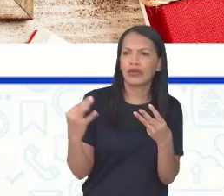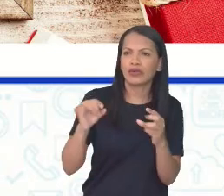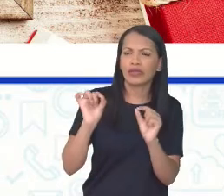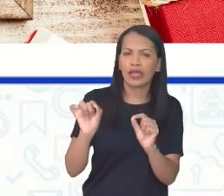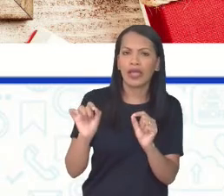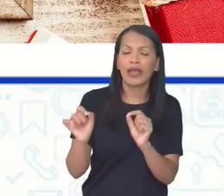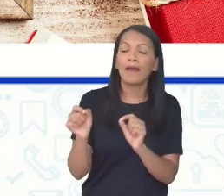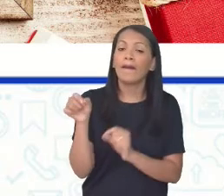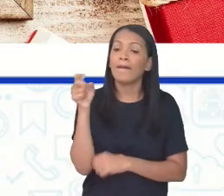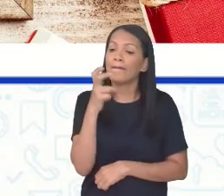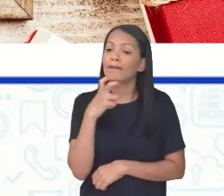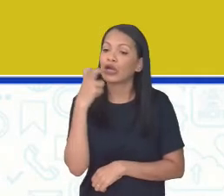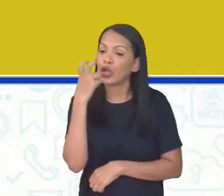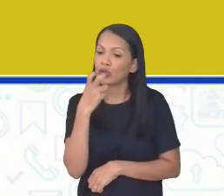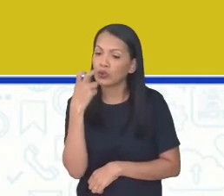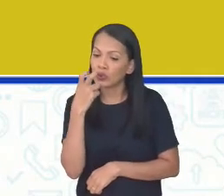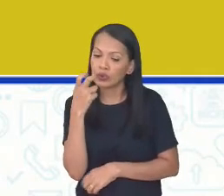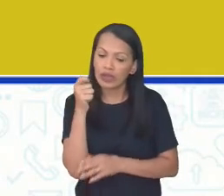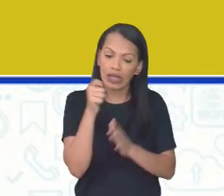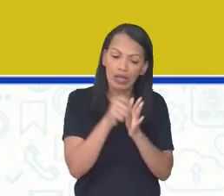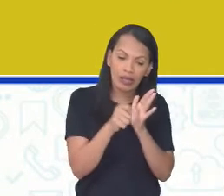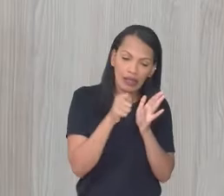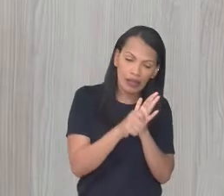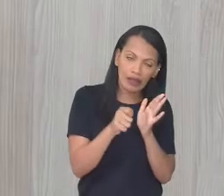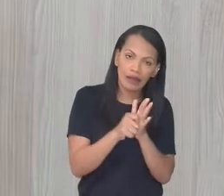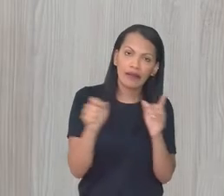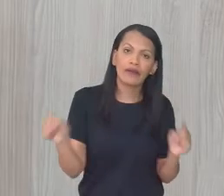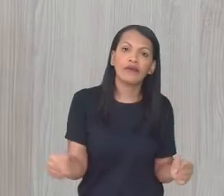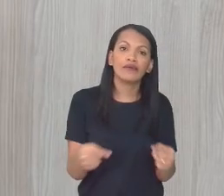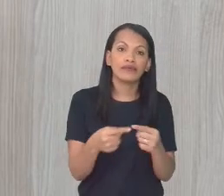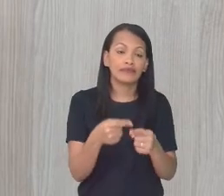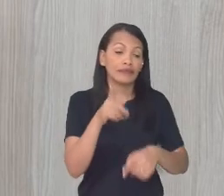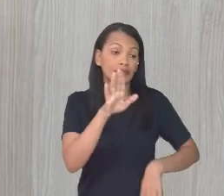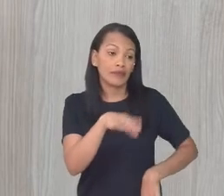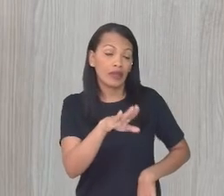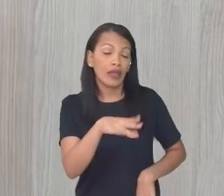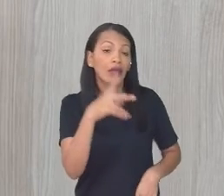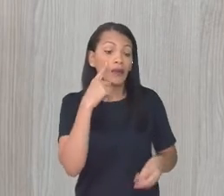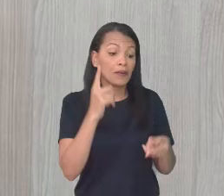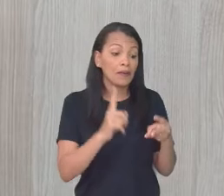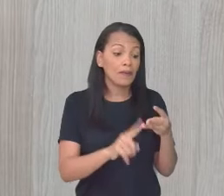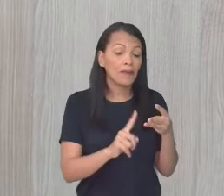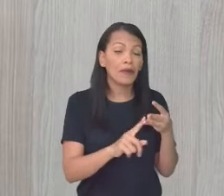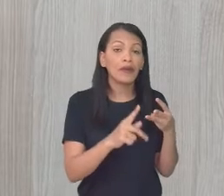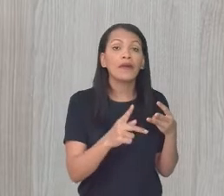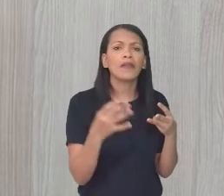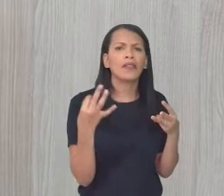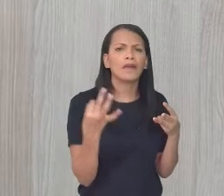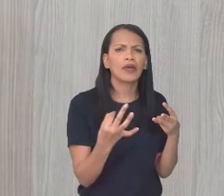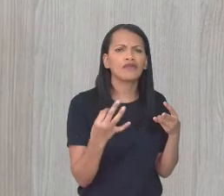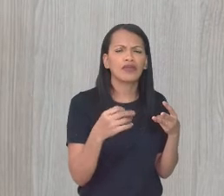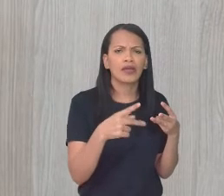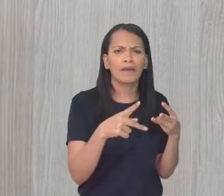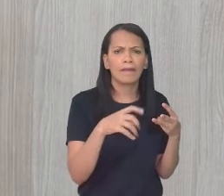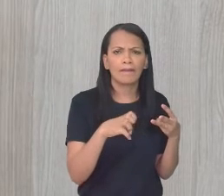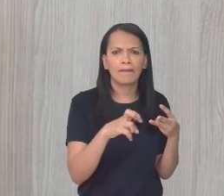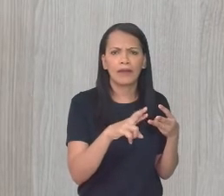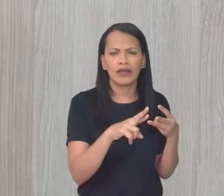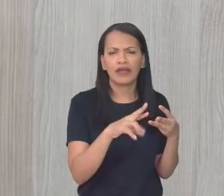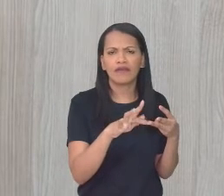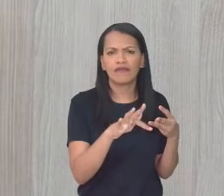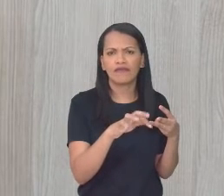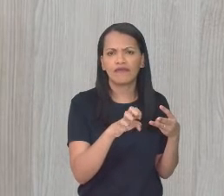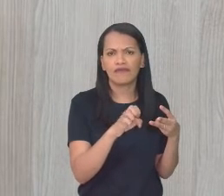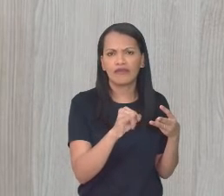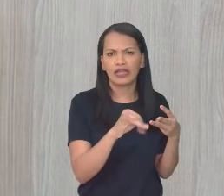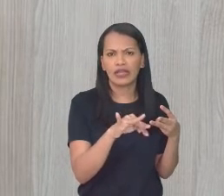grafia iguais. Nos perfeitos é que a atenção tem que ser ainda mais redobrada, porque ela vai ter a mesma grafia, ela vai ter o mesmo som. O que é que